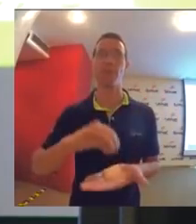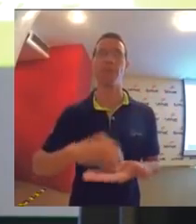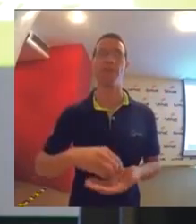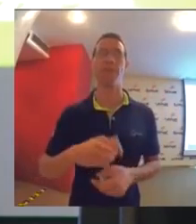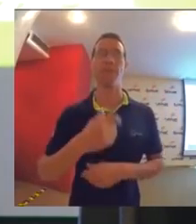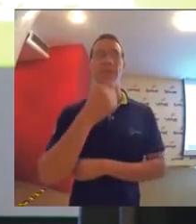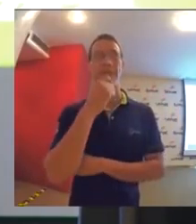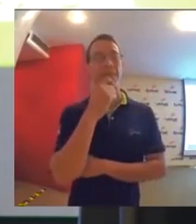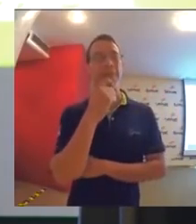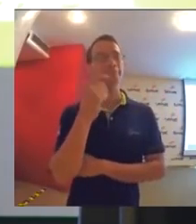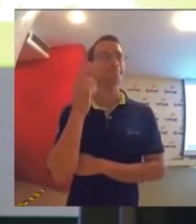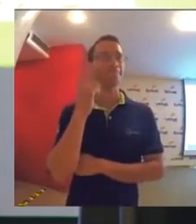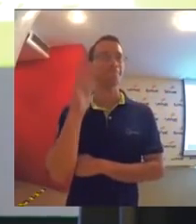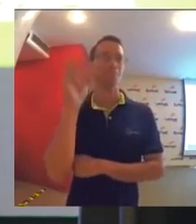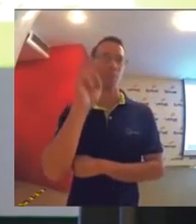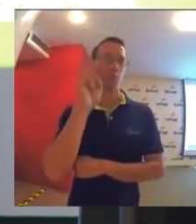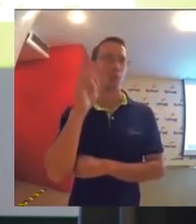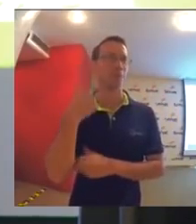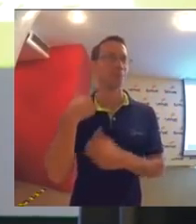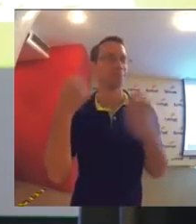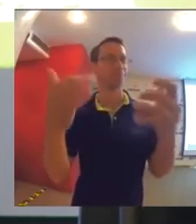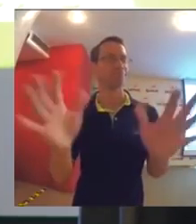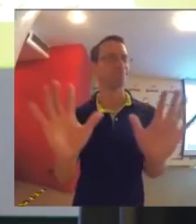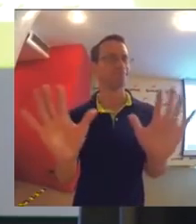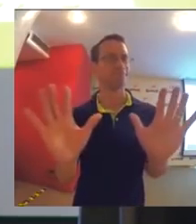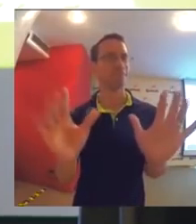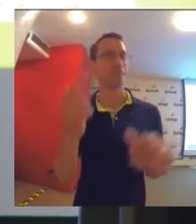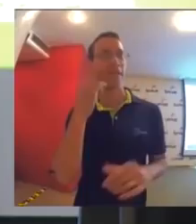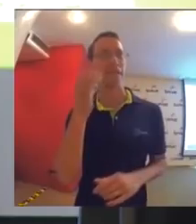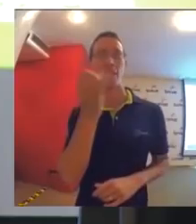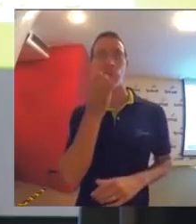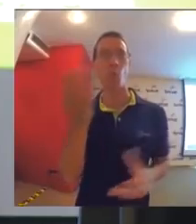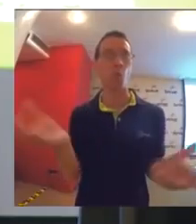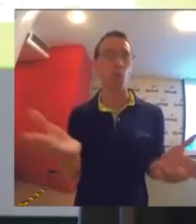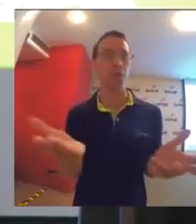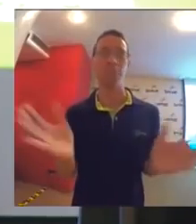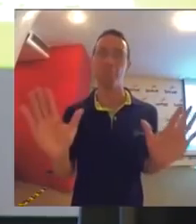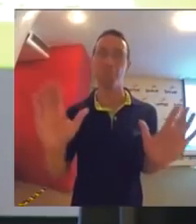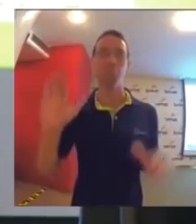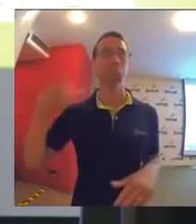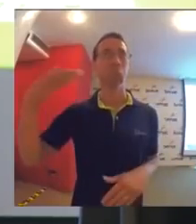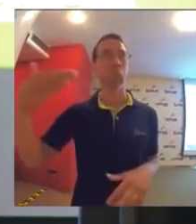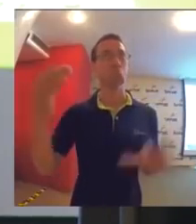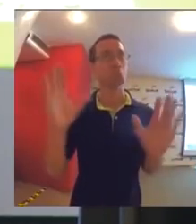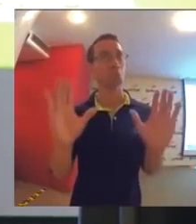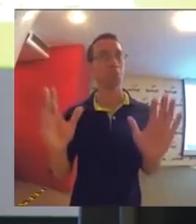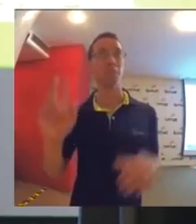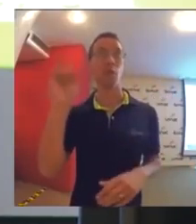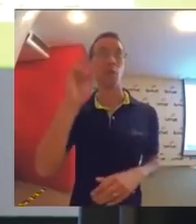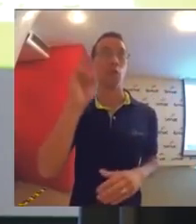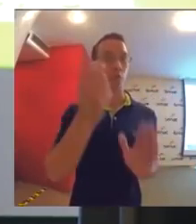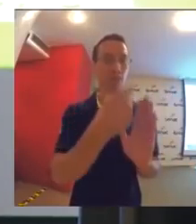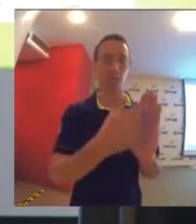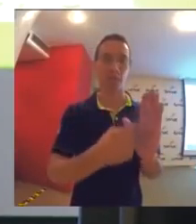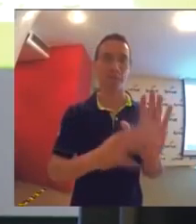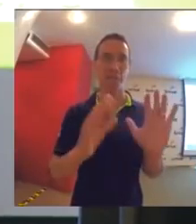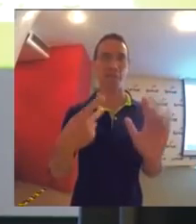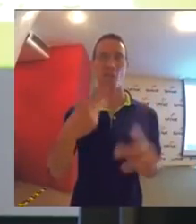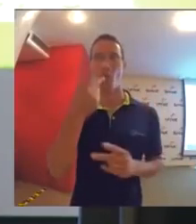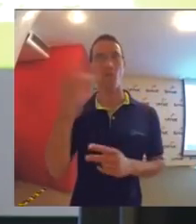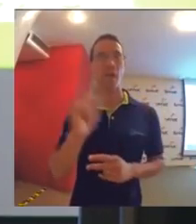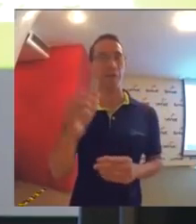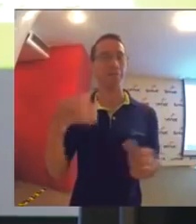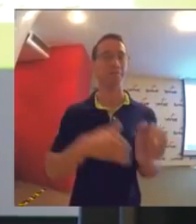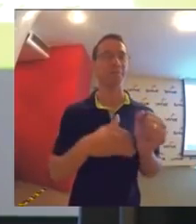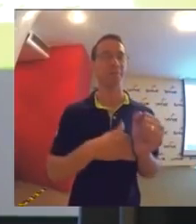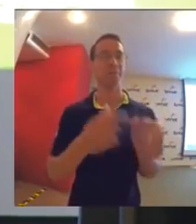Aí, enfim, há umas histórias que eu nunca conto, não vou contar hoje, talvez depois de pé de orelha eu conte, umas histórias que eu nunca vou escrever, nem nunca vou contar,